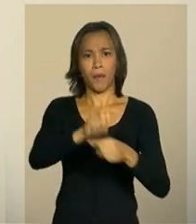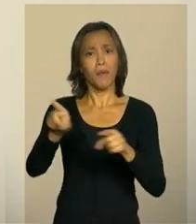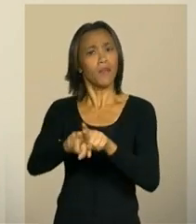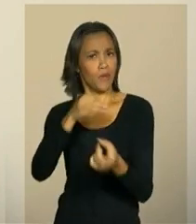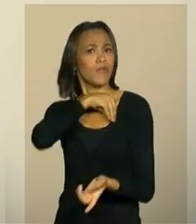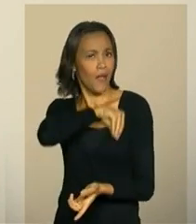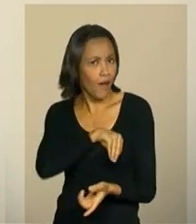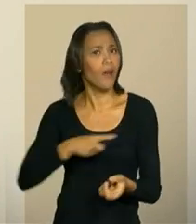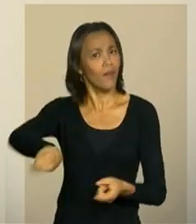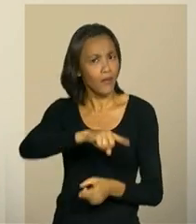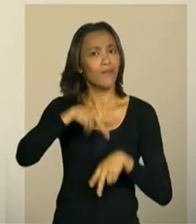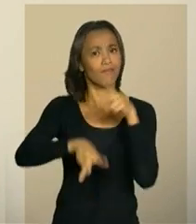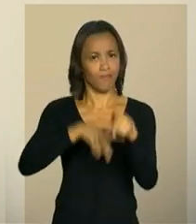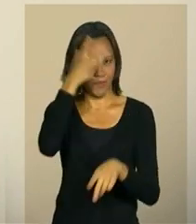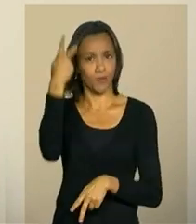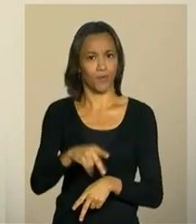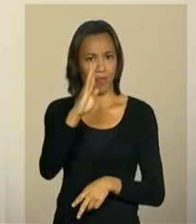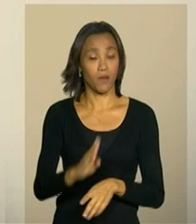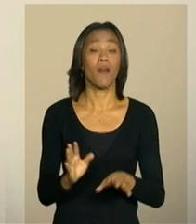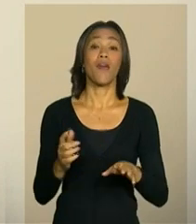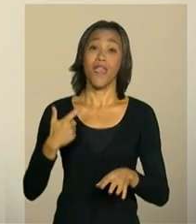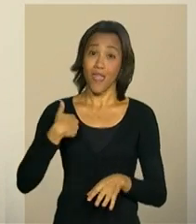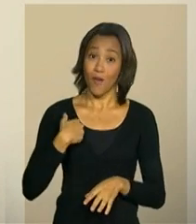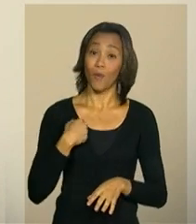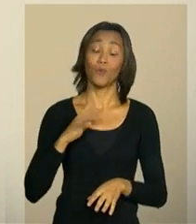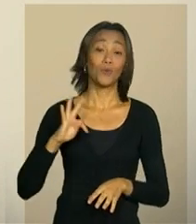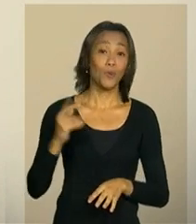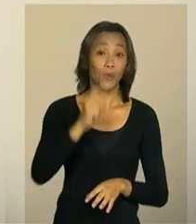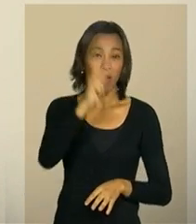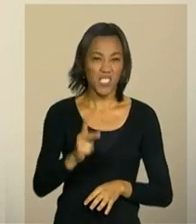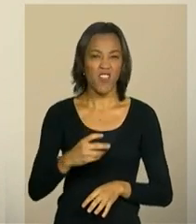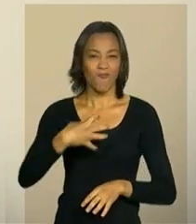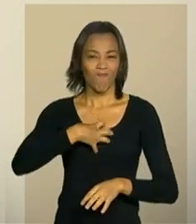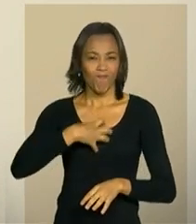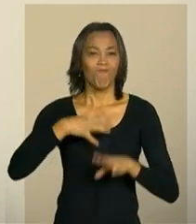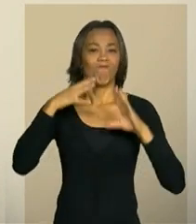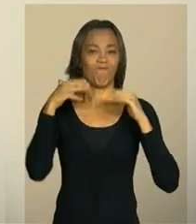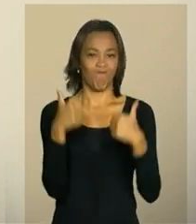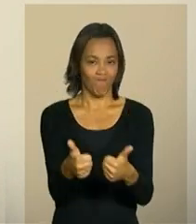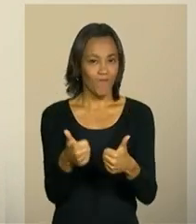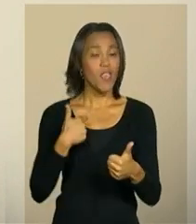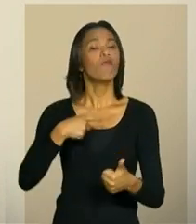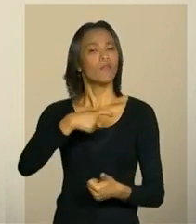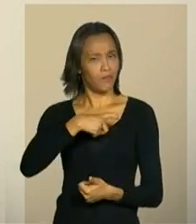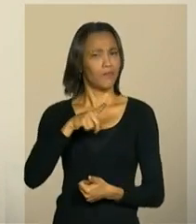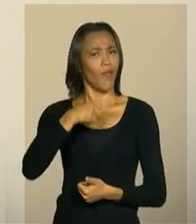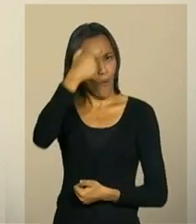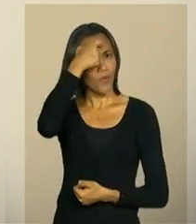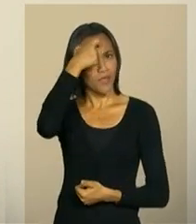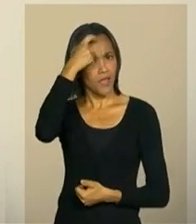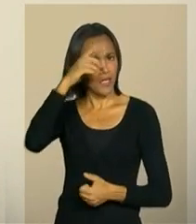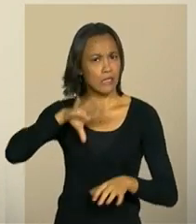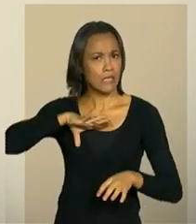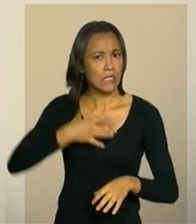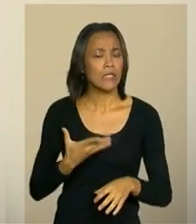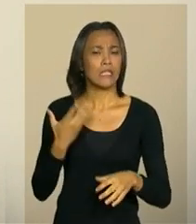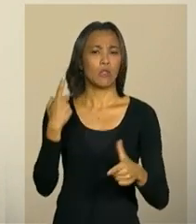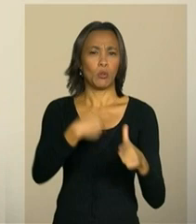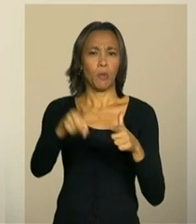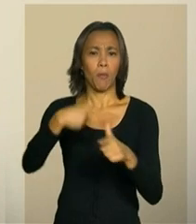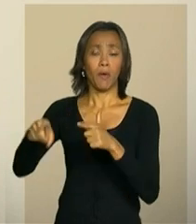dos brasileiros sou como todos os brasileiros uma otimista tenho consciência dos Desafios que a crise